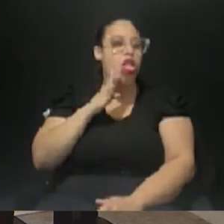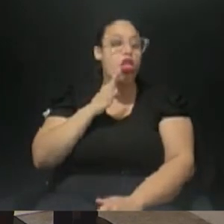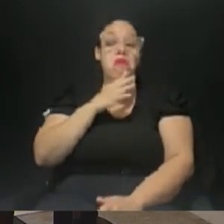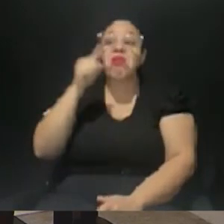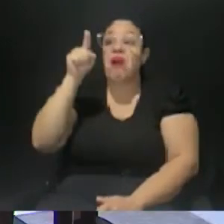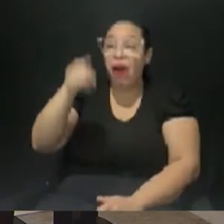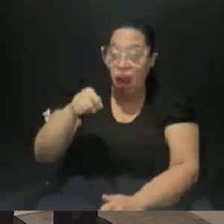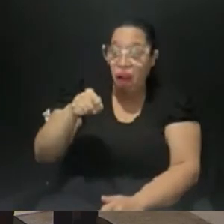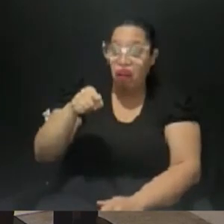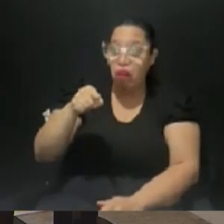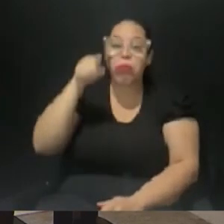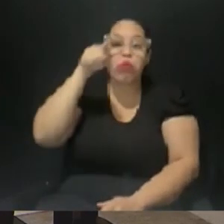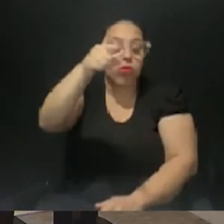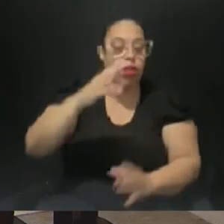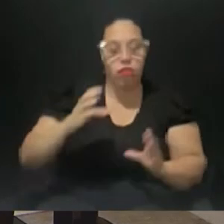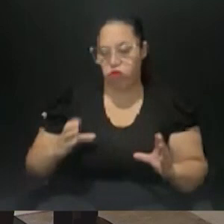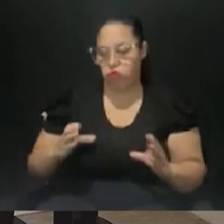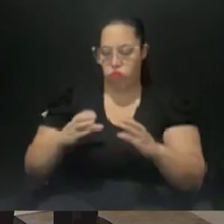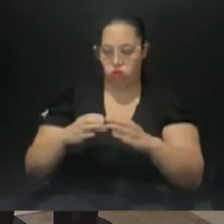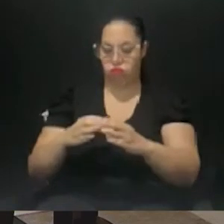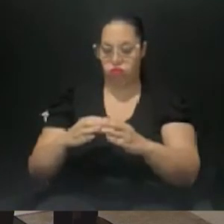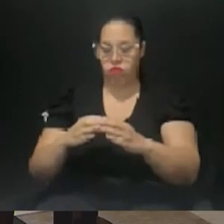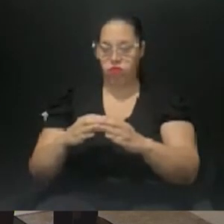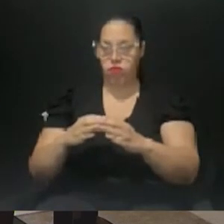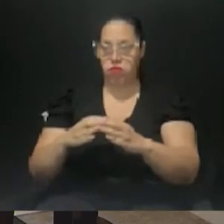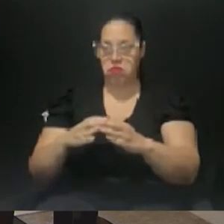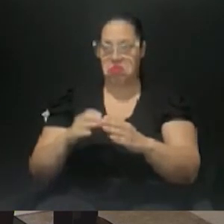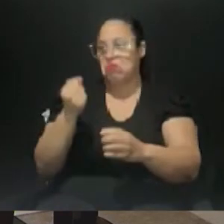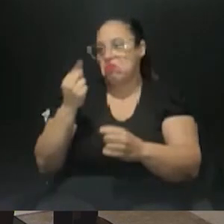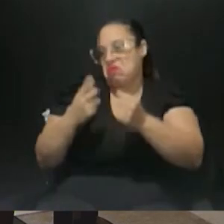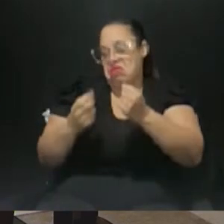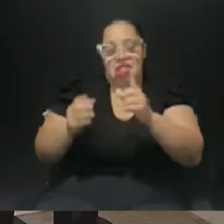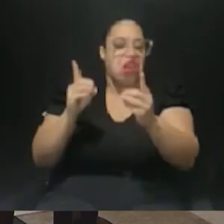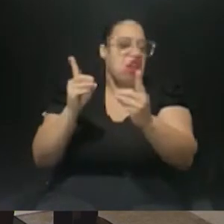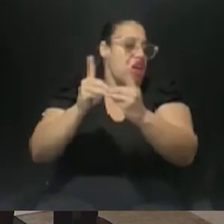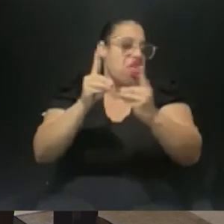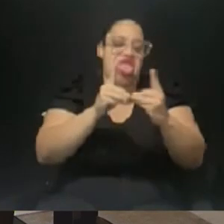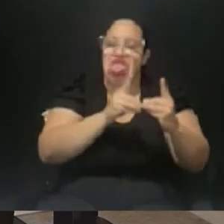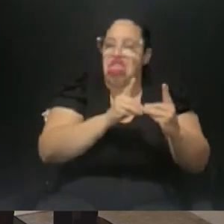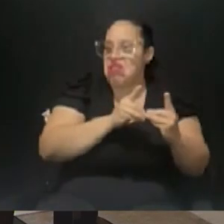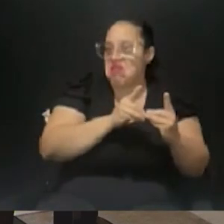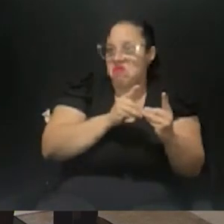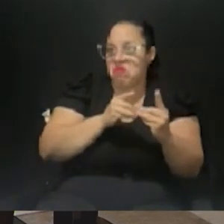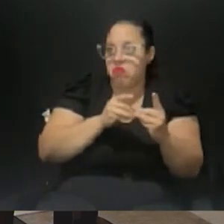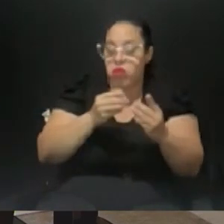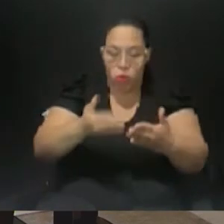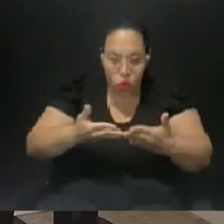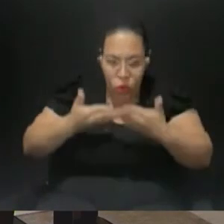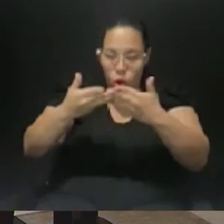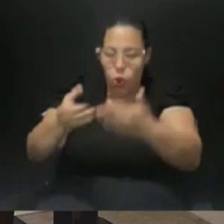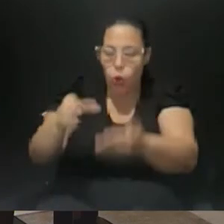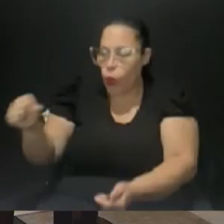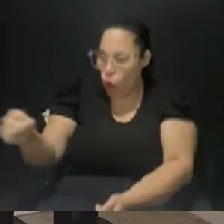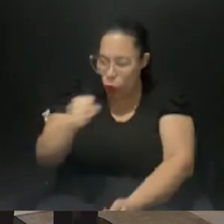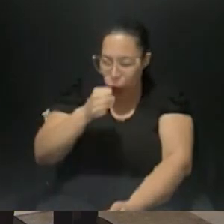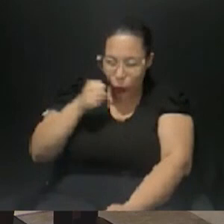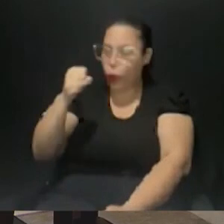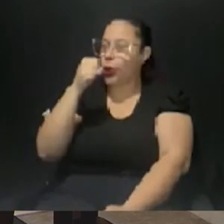seja de quem atende, servindo aquele chopp geladinho, né, Nelson? Também os